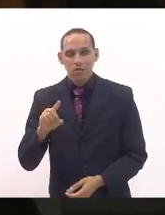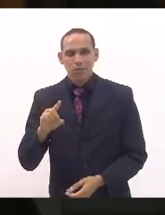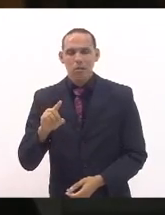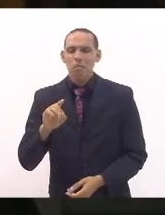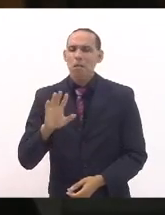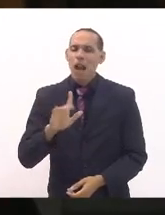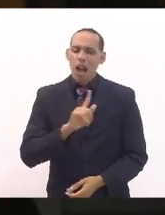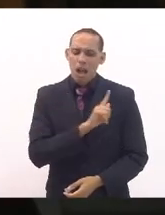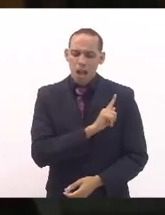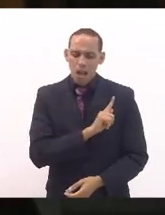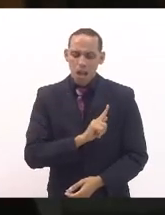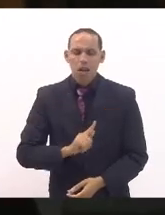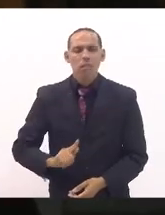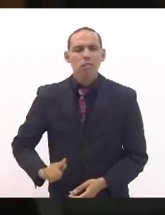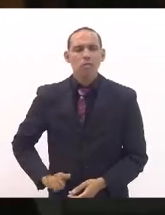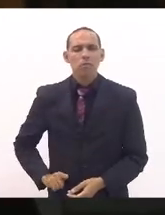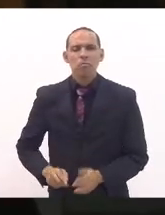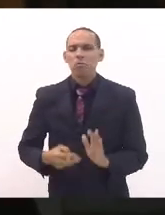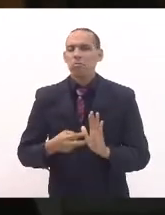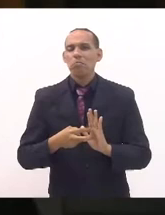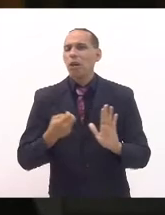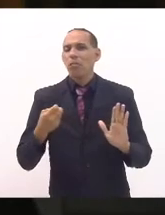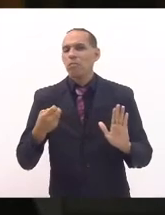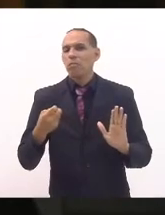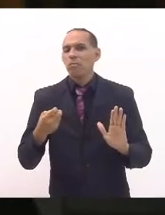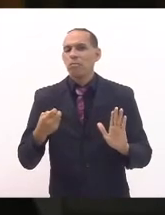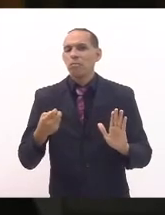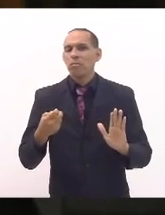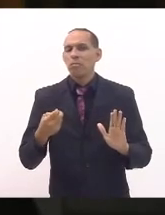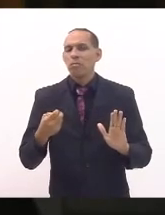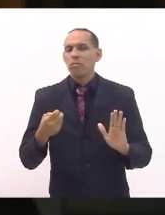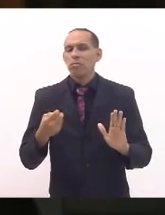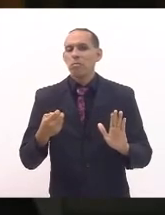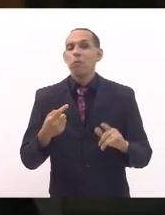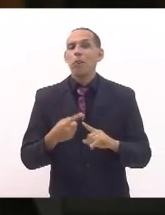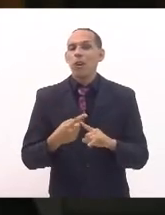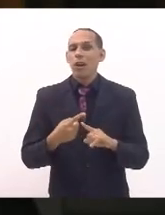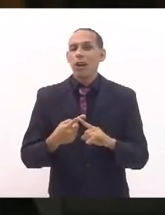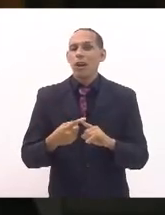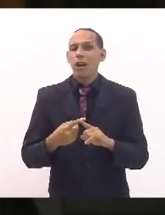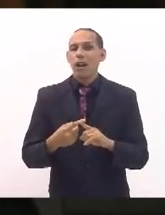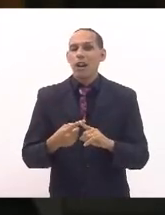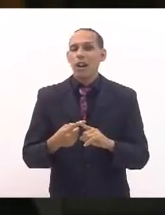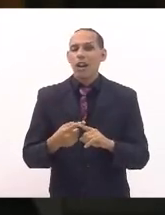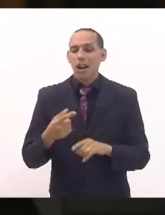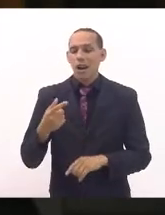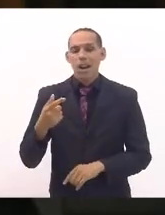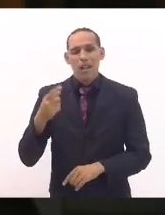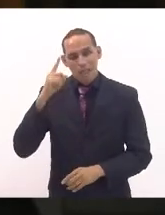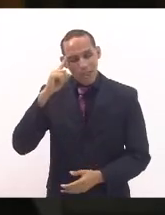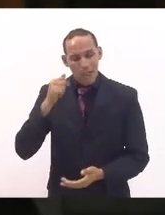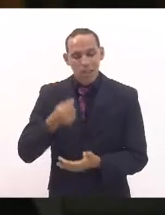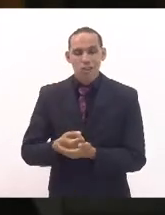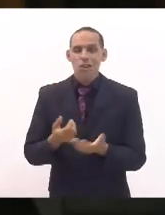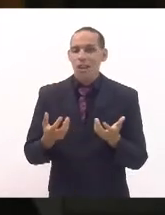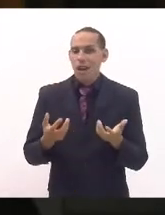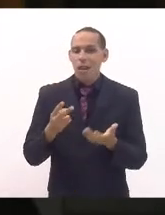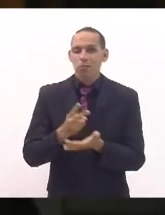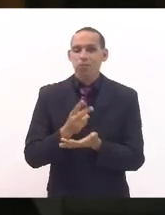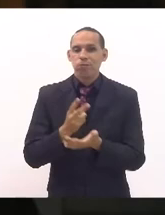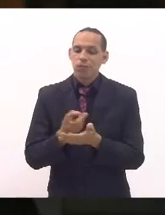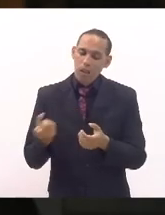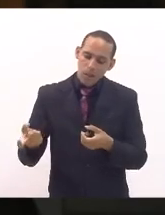estranhamente, vetou, porque queria continuar com o poder da caneta. Voltou a